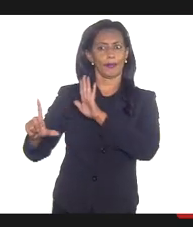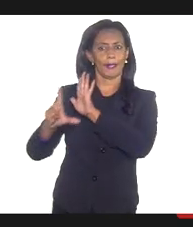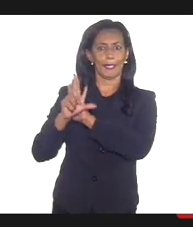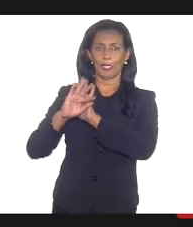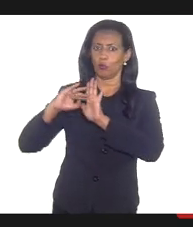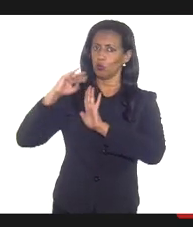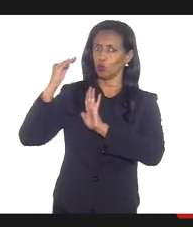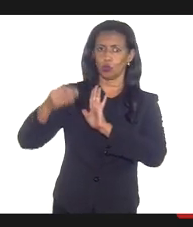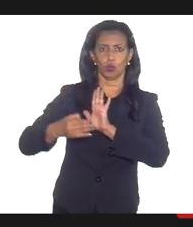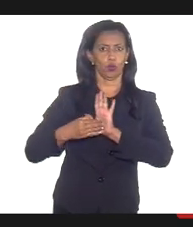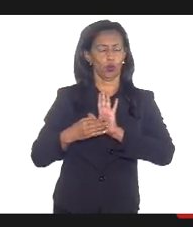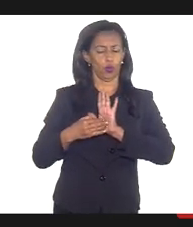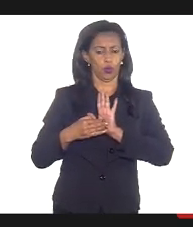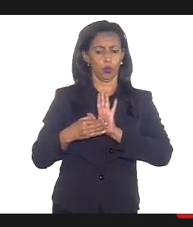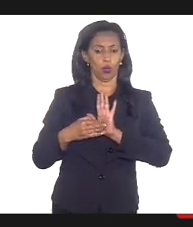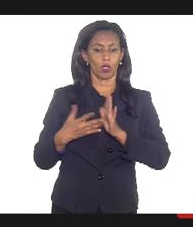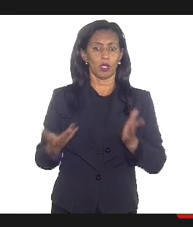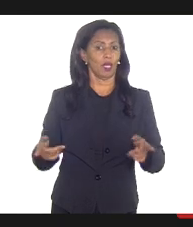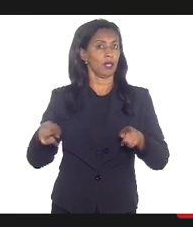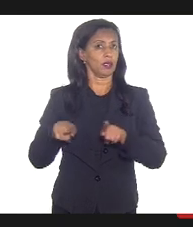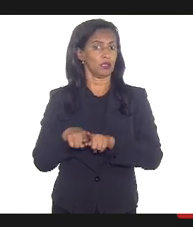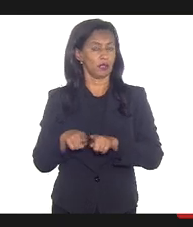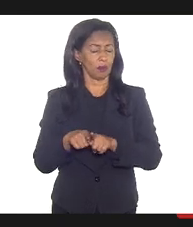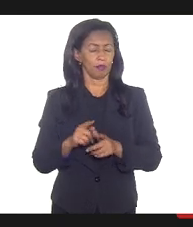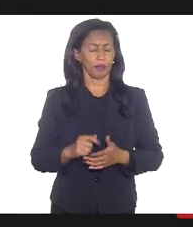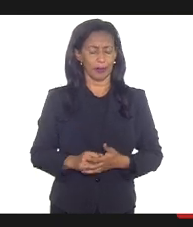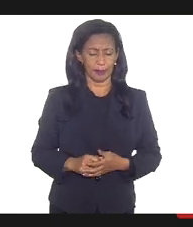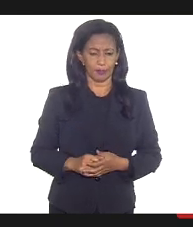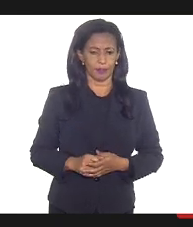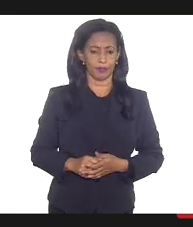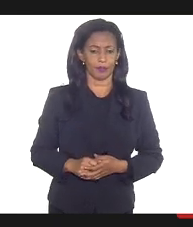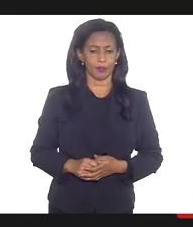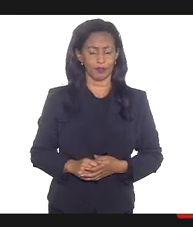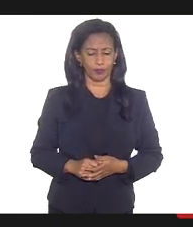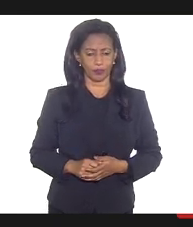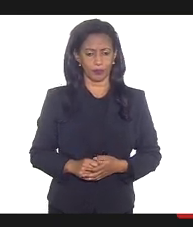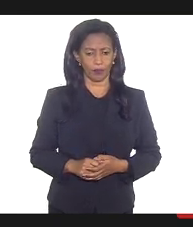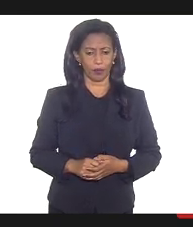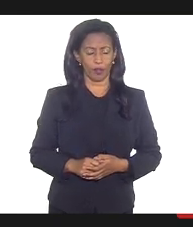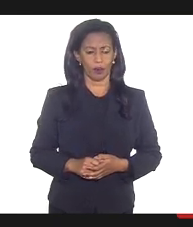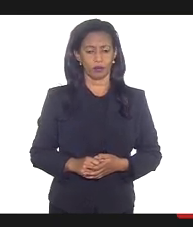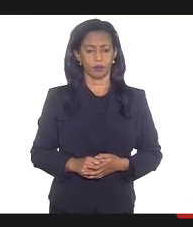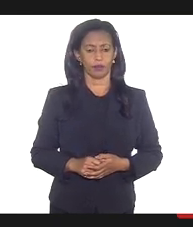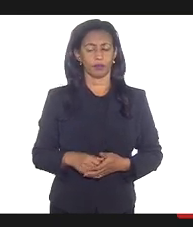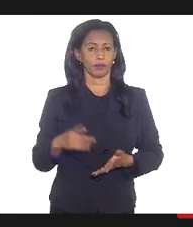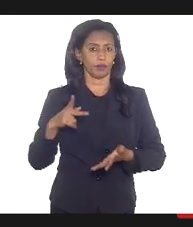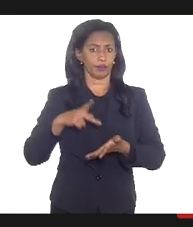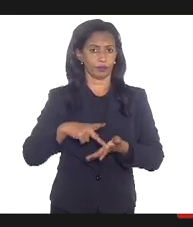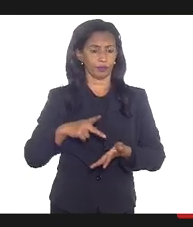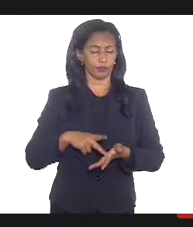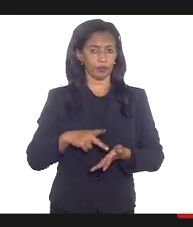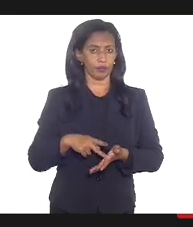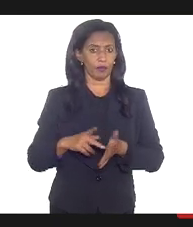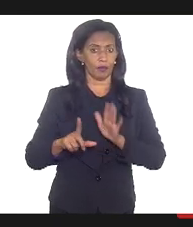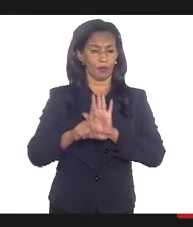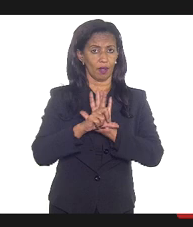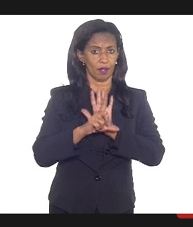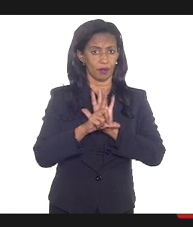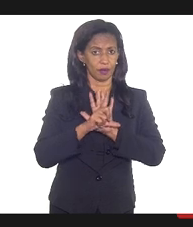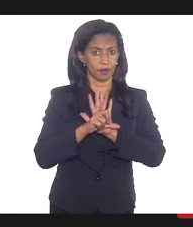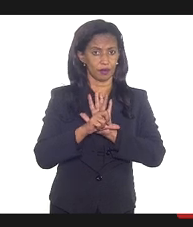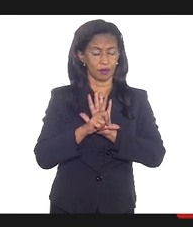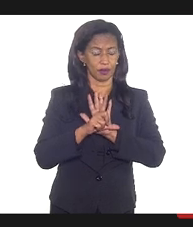né? E aí, só para finalizar, eu retomo a fala do deputado Serafim no início. Na verdade, a lei